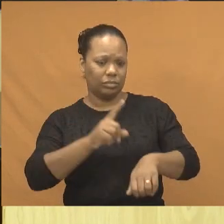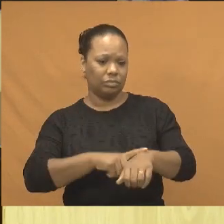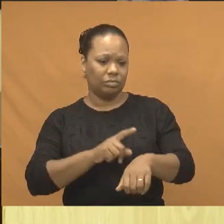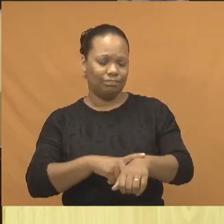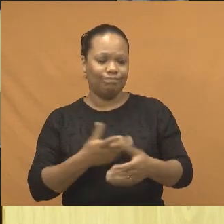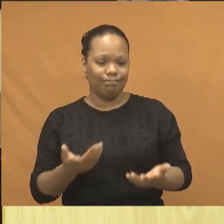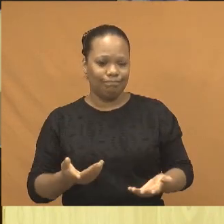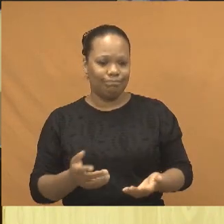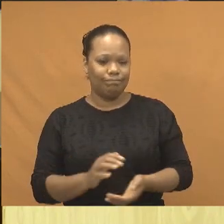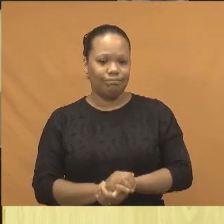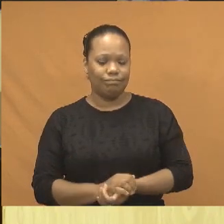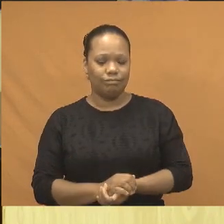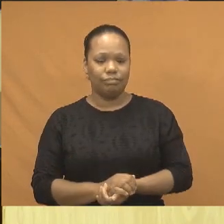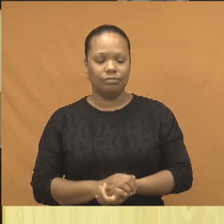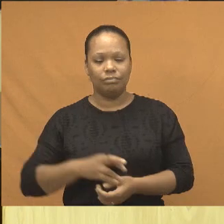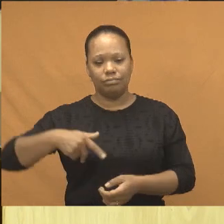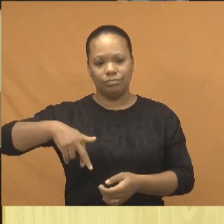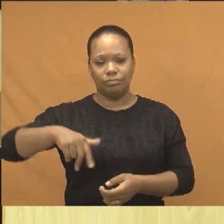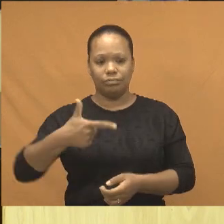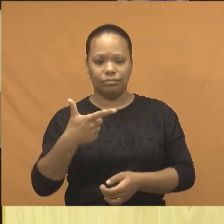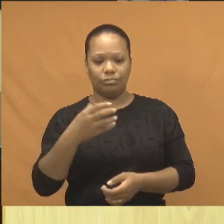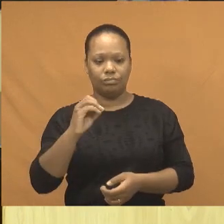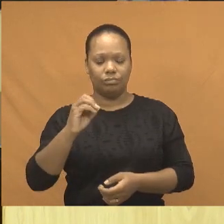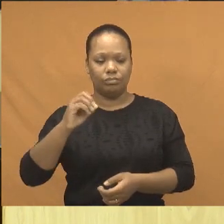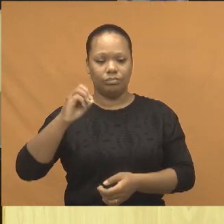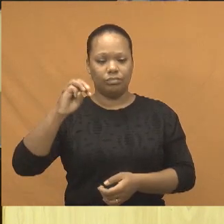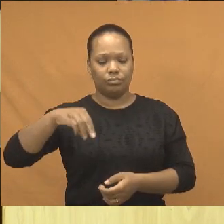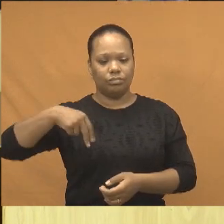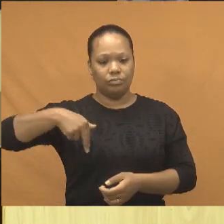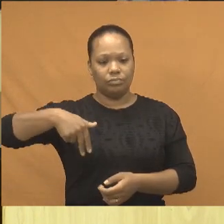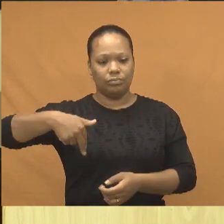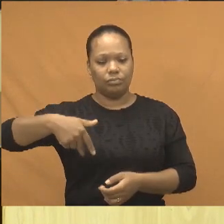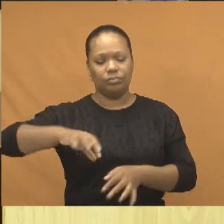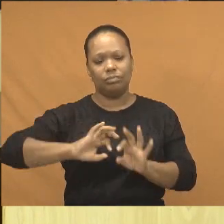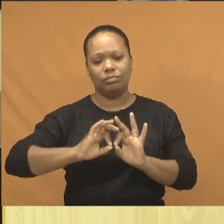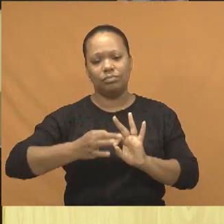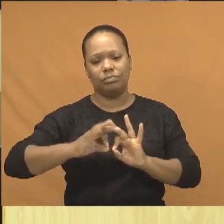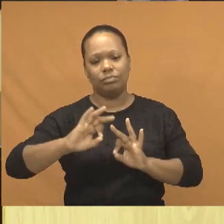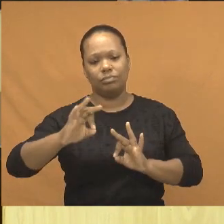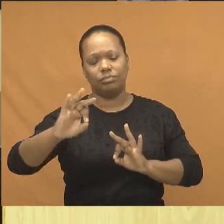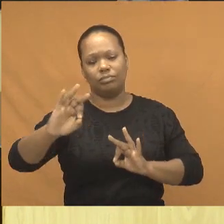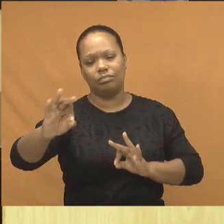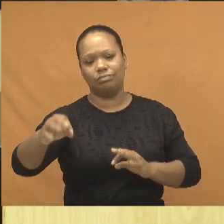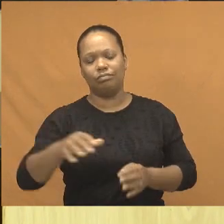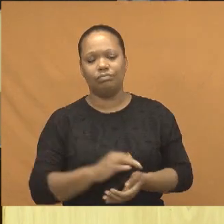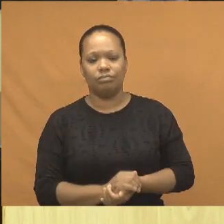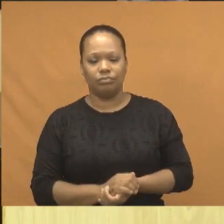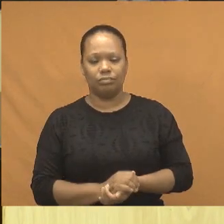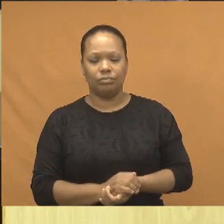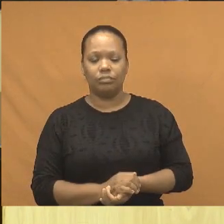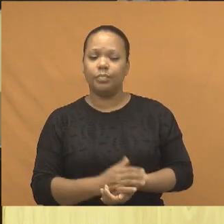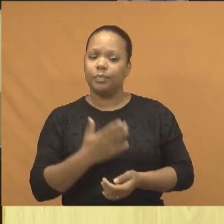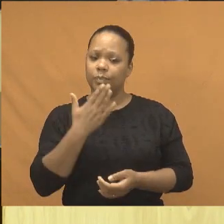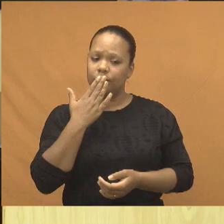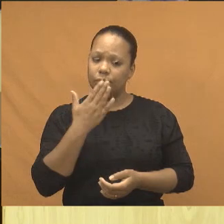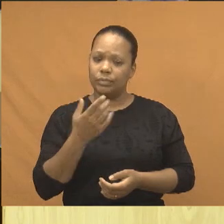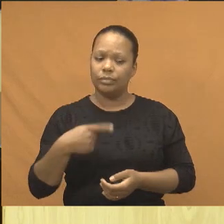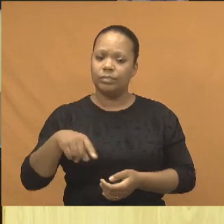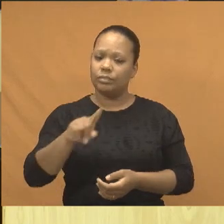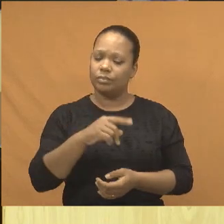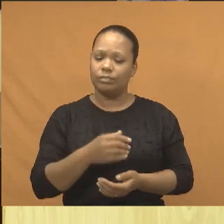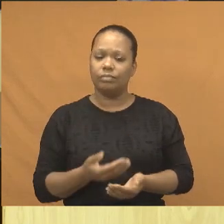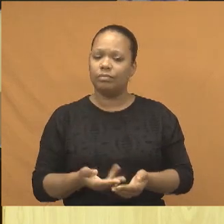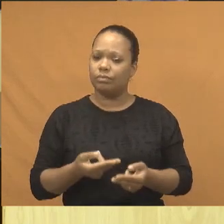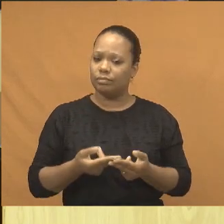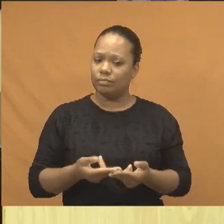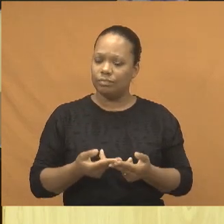forma, precisam andar cerca de 20 minutos até o Parque Meia Lua para pegar o ônibus, o que lhes causa sérios transtornos. Assim sendo, muito